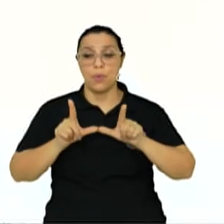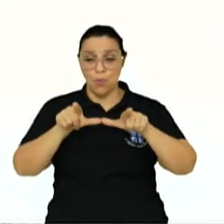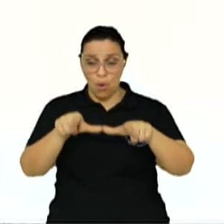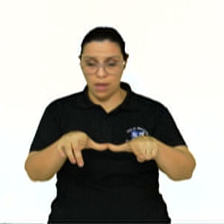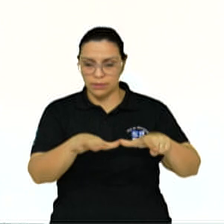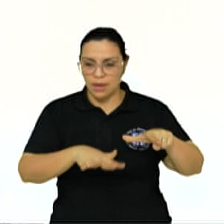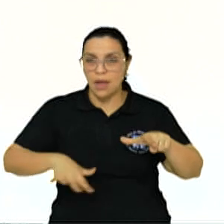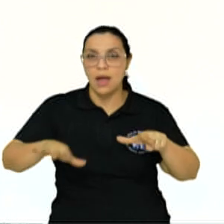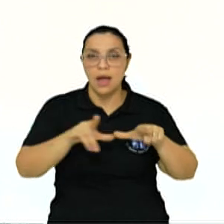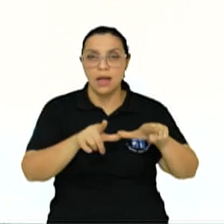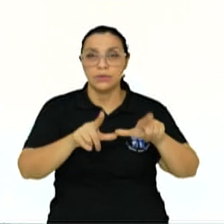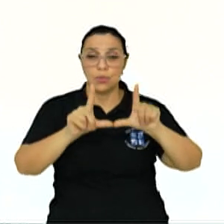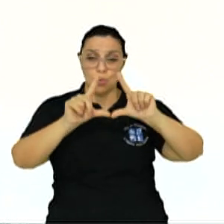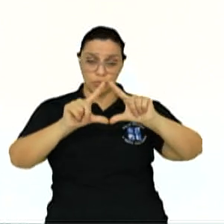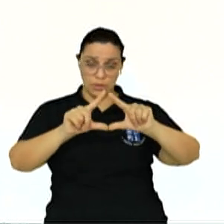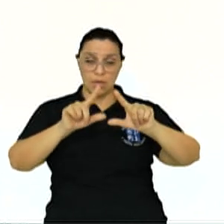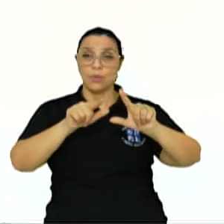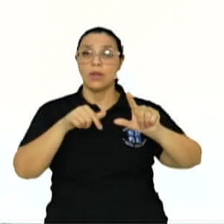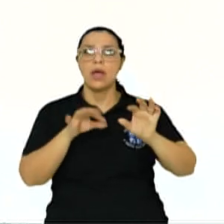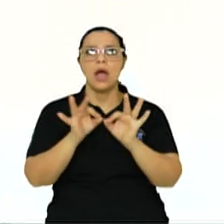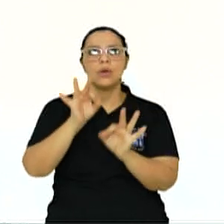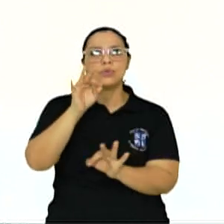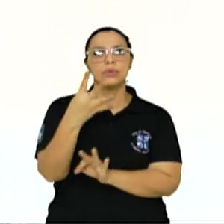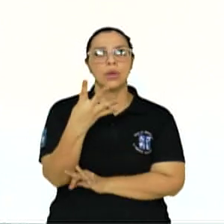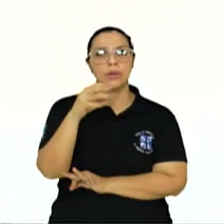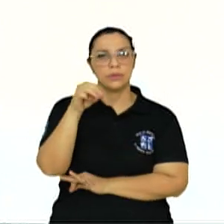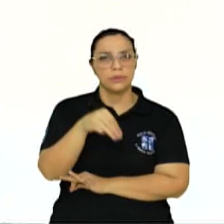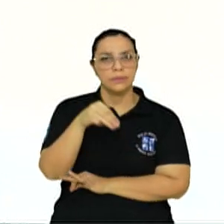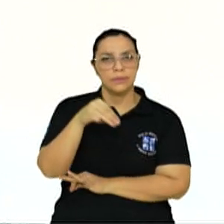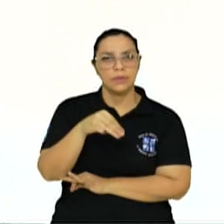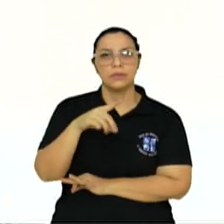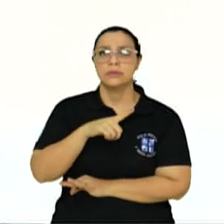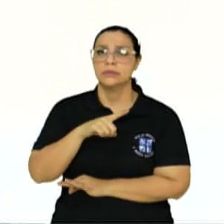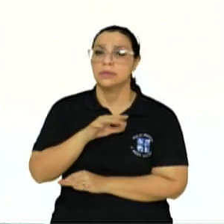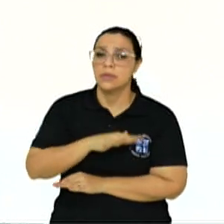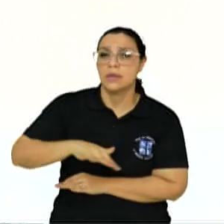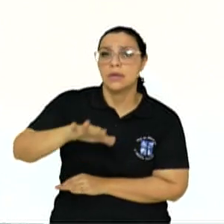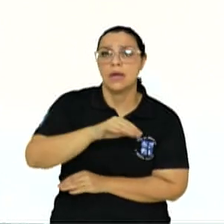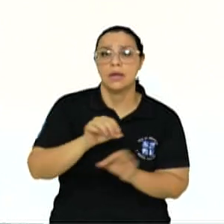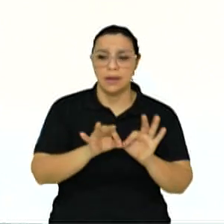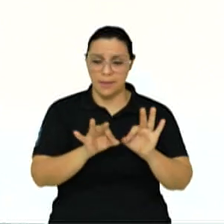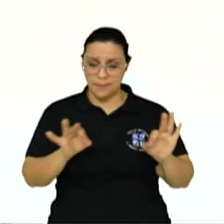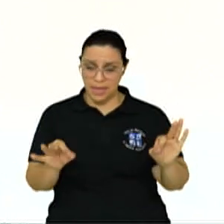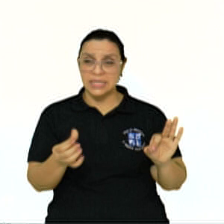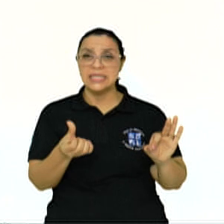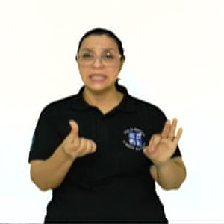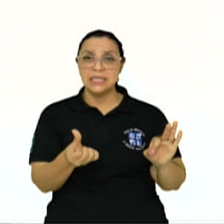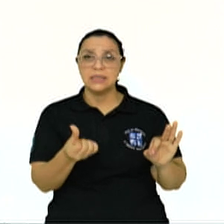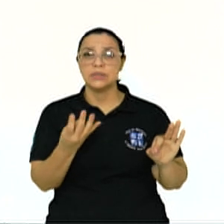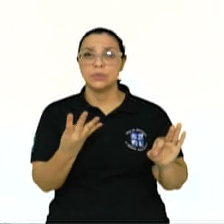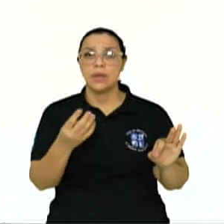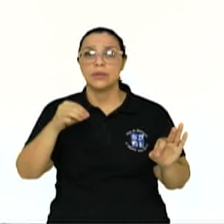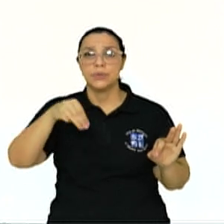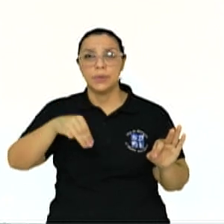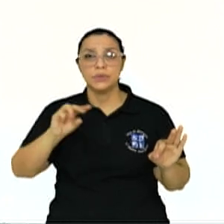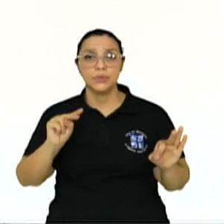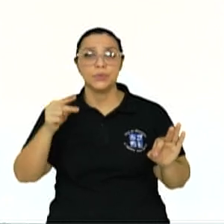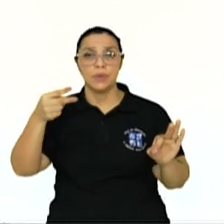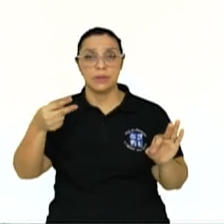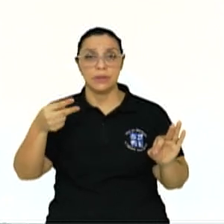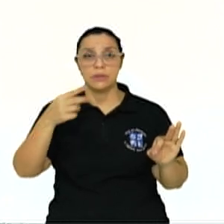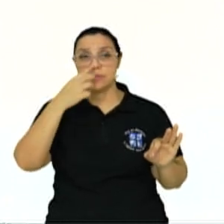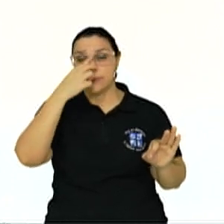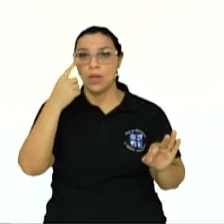quadrangular regular de altura 4 metros é de área de base 64 metros quadrados.